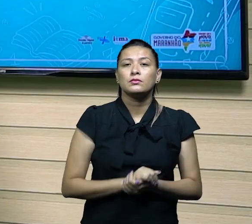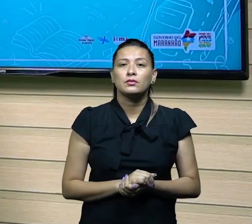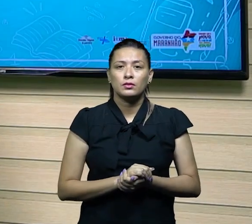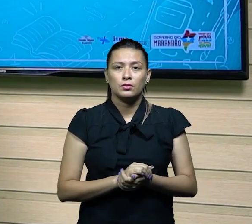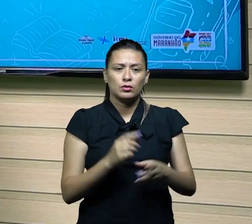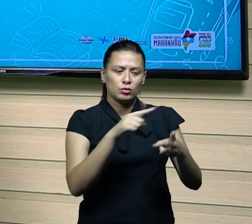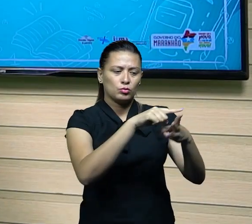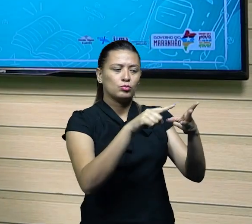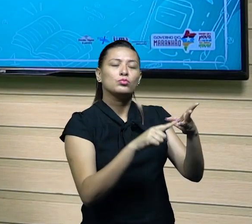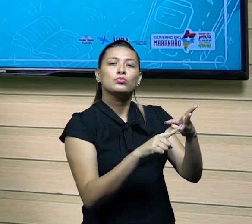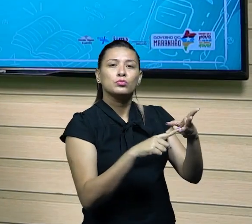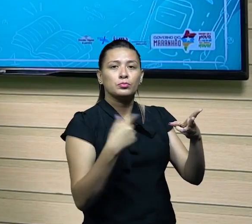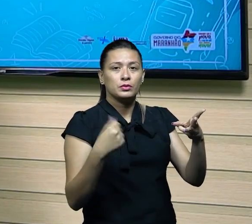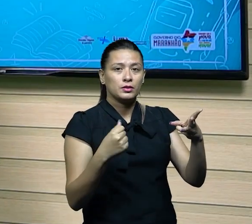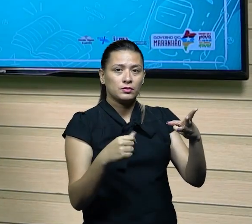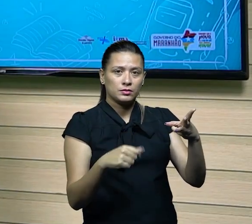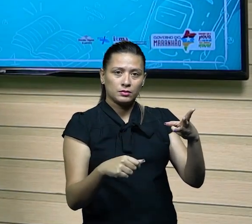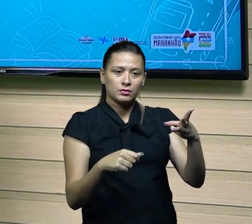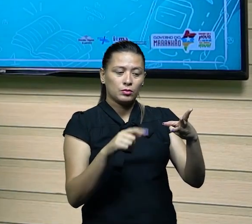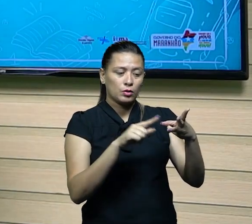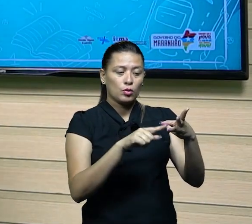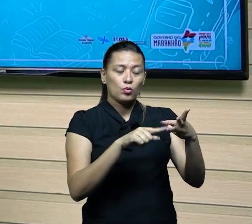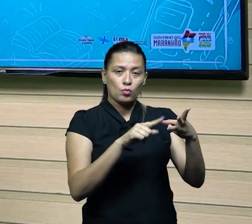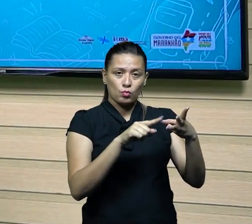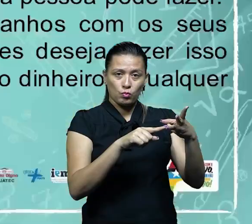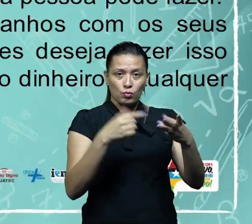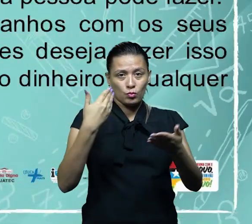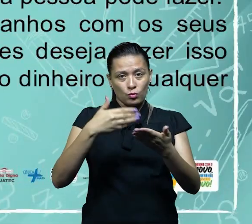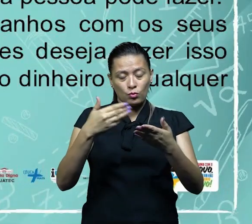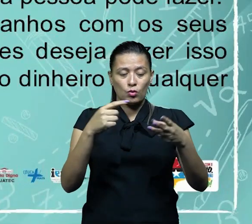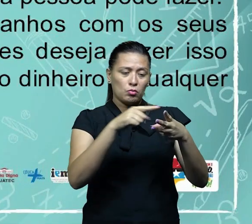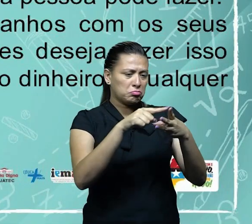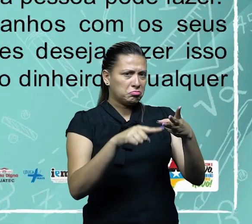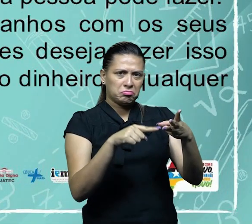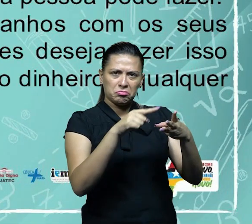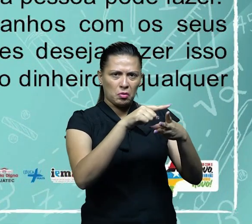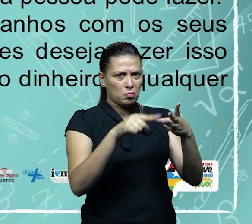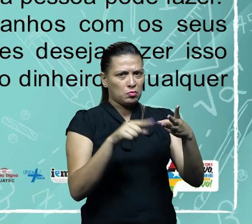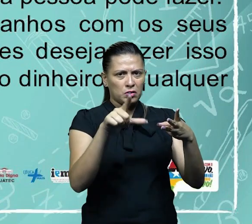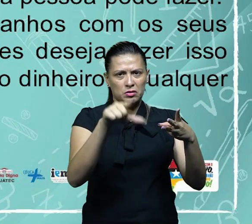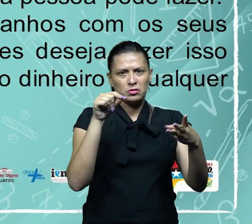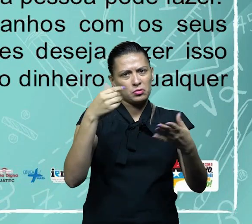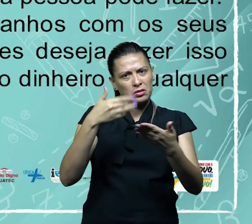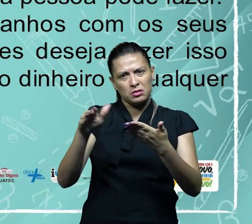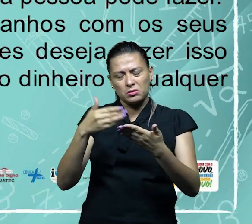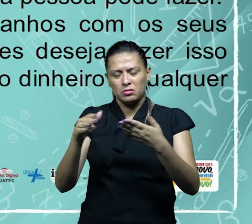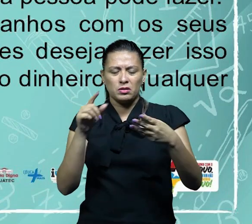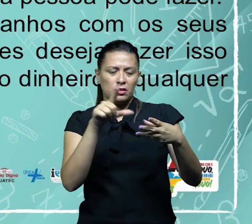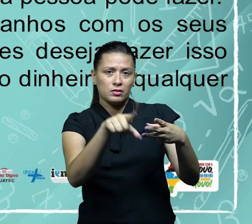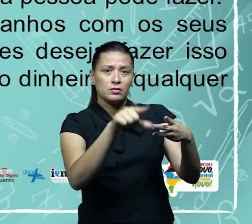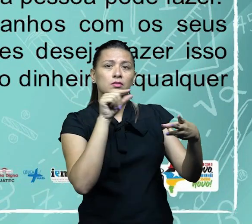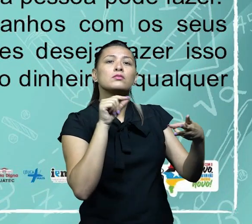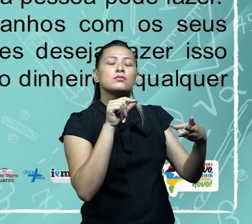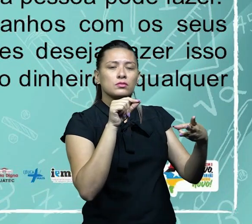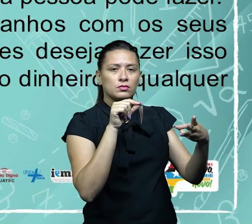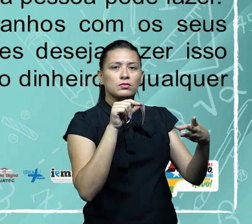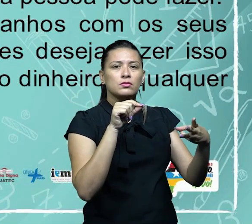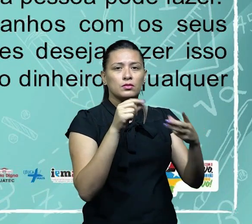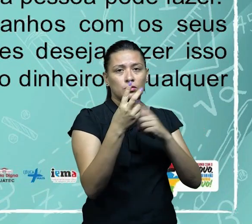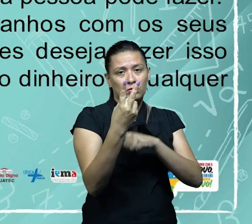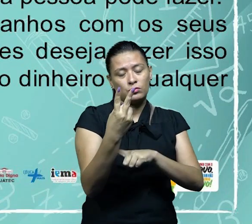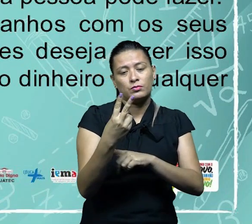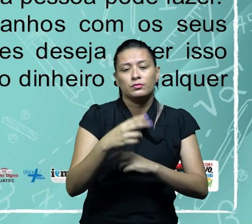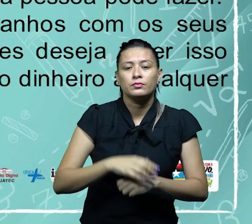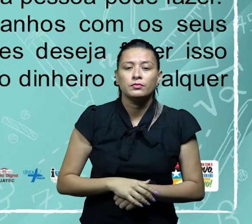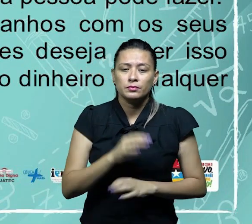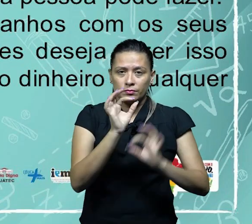melhor situação para eu unir a parte dessa tríade, ok? Então, cabe ao investidor decidir qual é o mais importante. Mas essa decisão nem